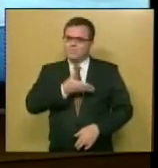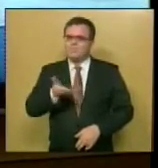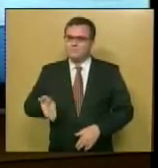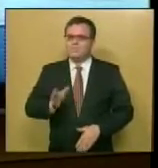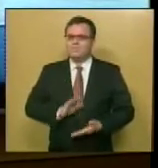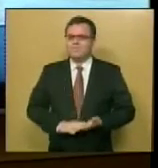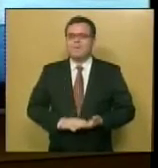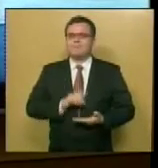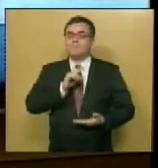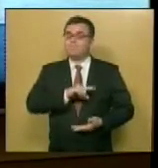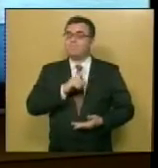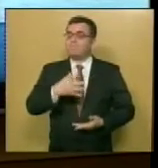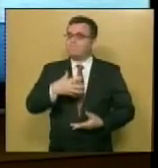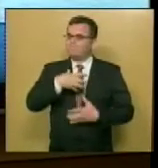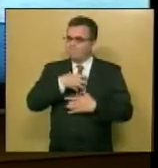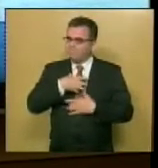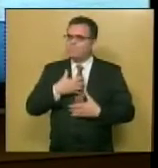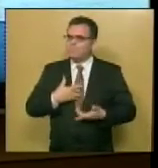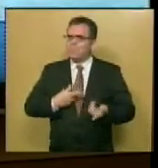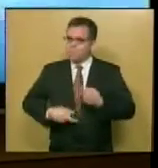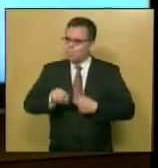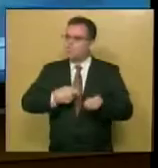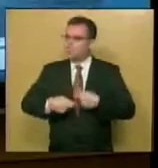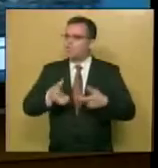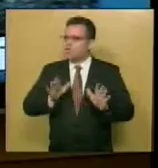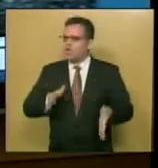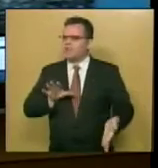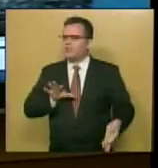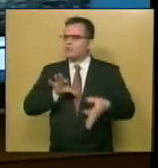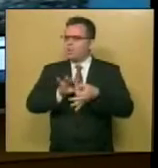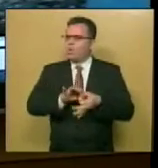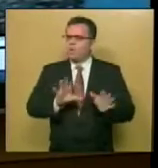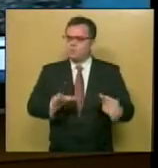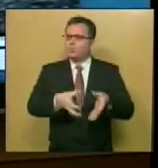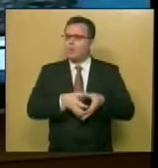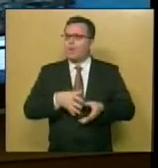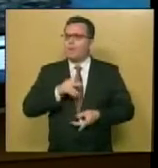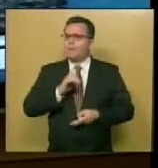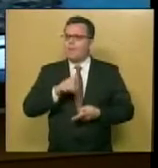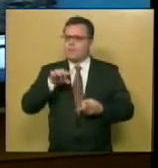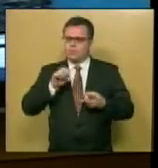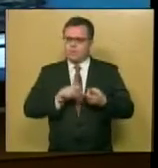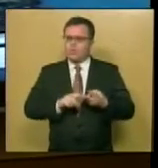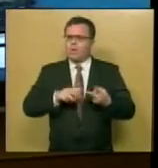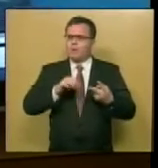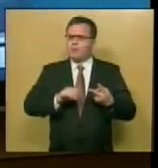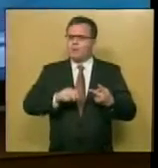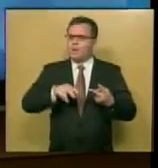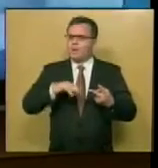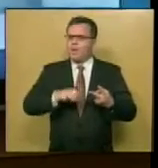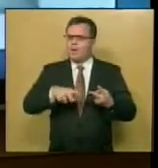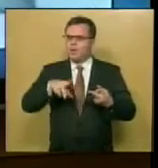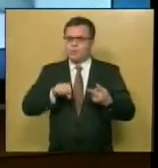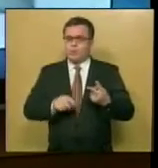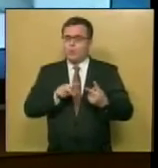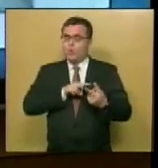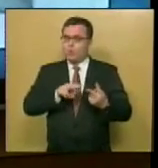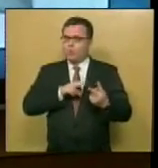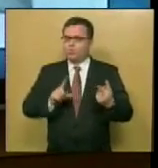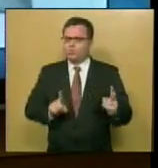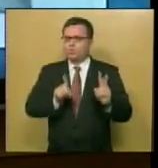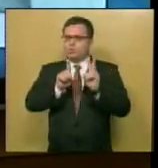Tinha talento para os negócios. Associou-se aos irmãos Pedro e Mamede no comércio. Seus comboios de